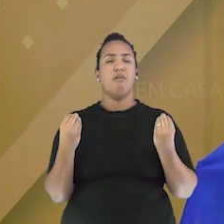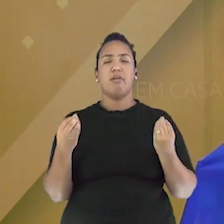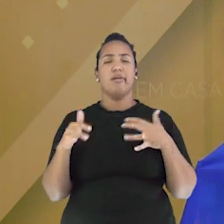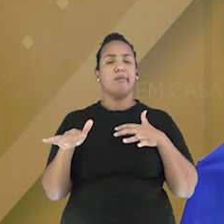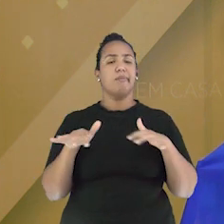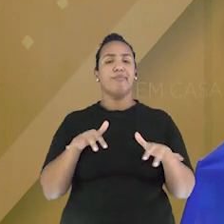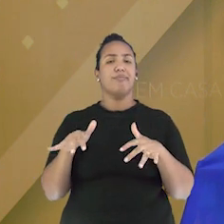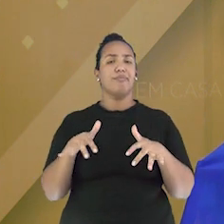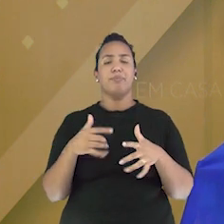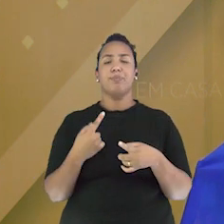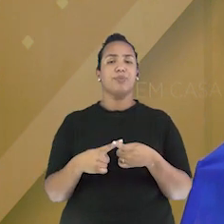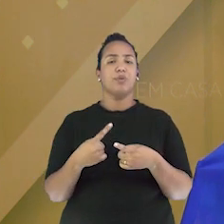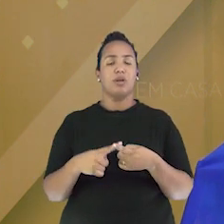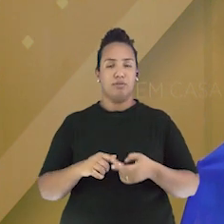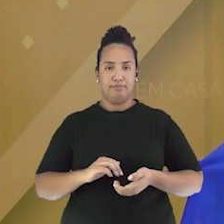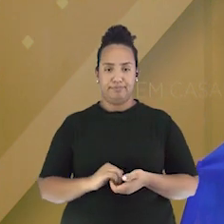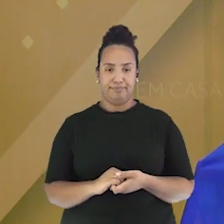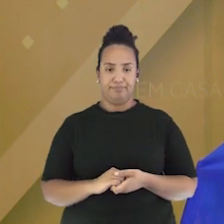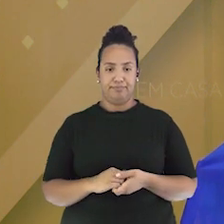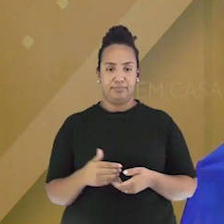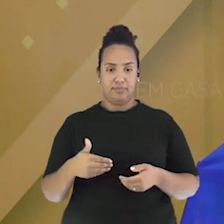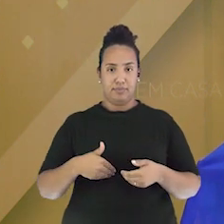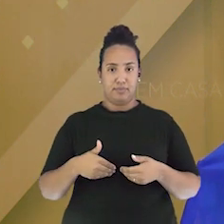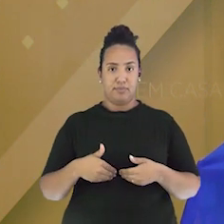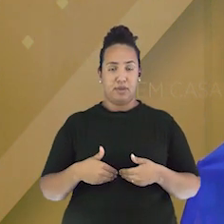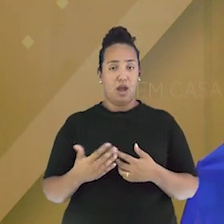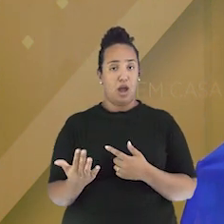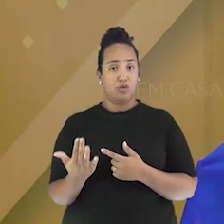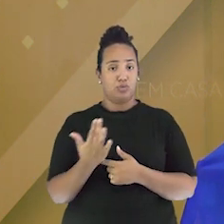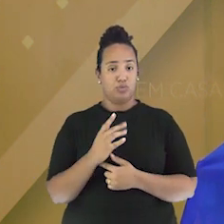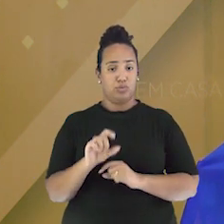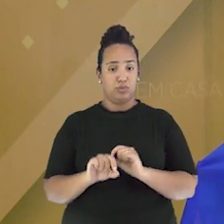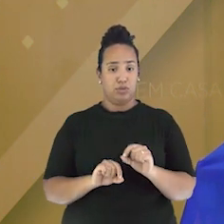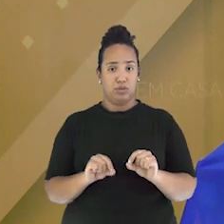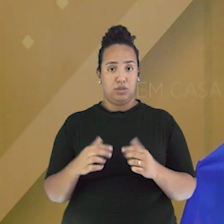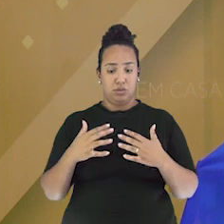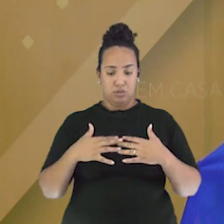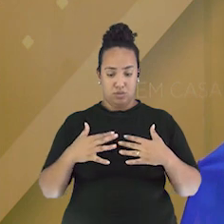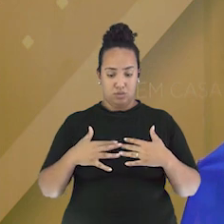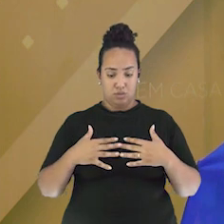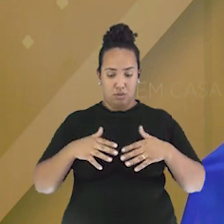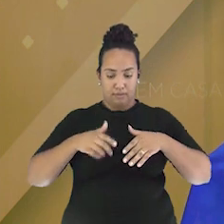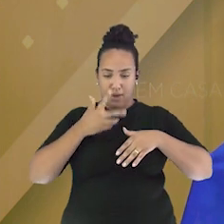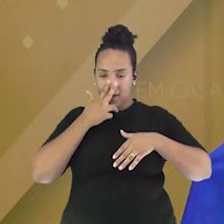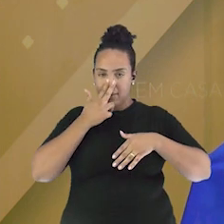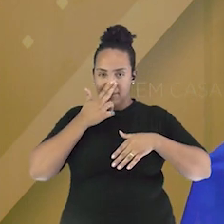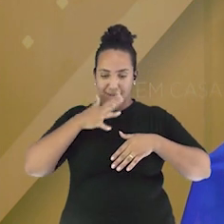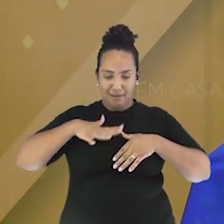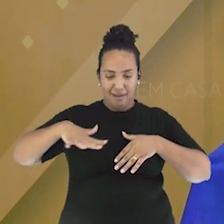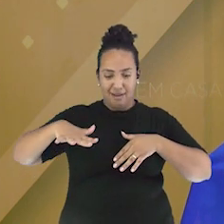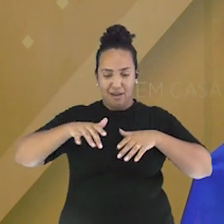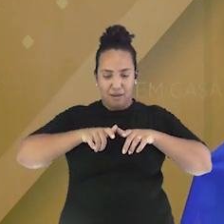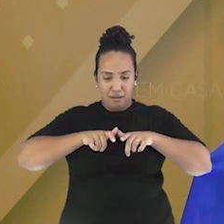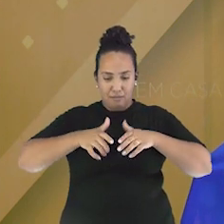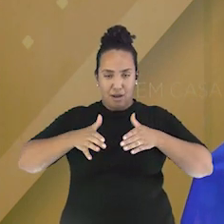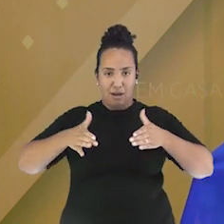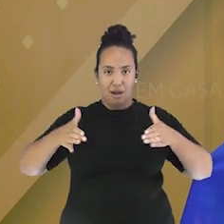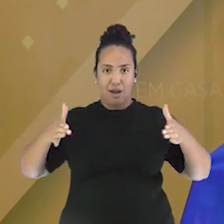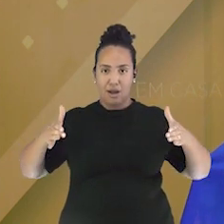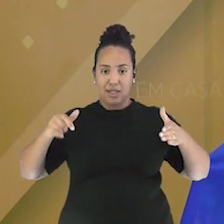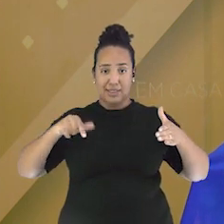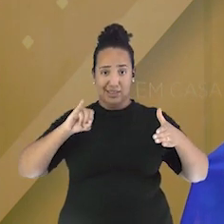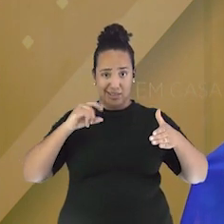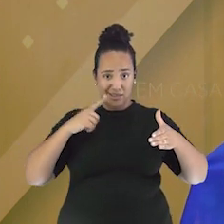esse movimento? O diafragma serve para criar espaço aqui dentro da nossa caixa torácica. E quando tem